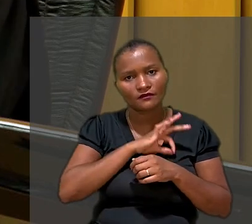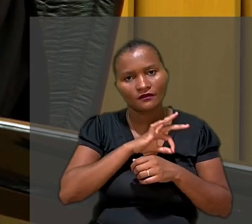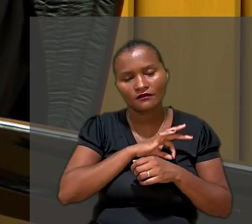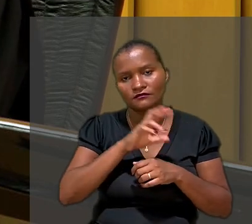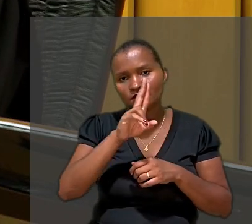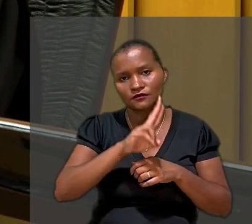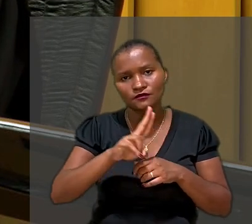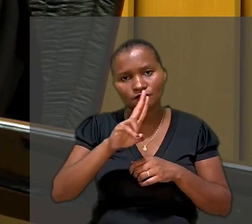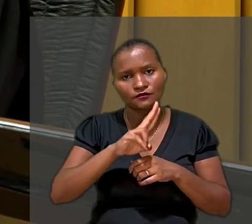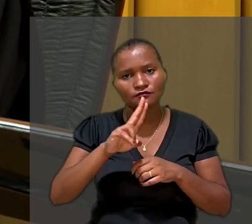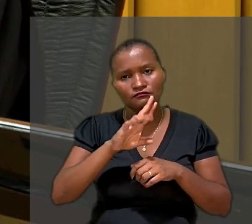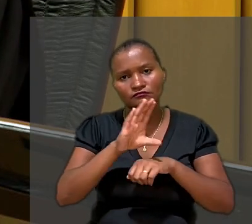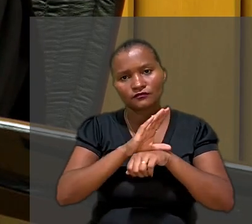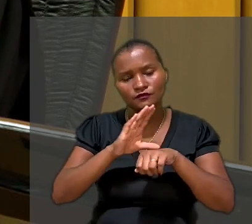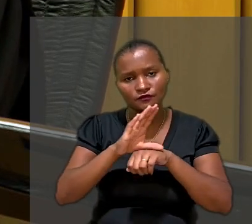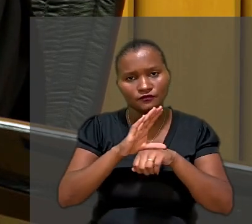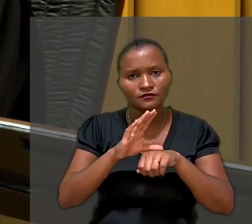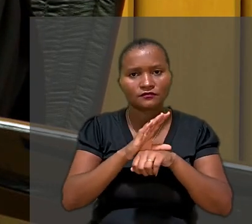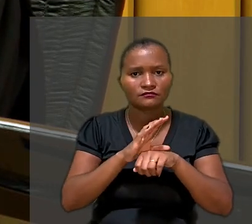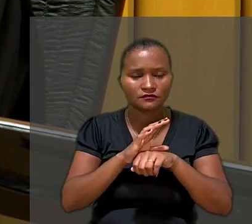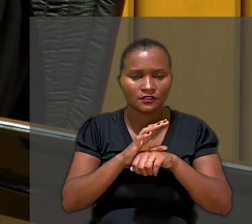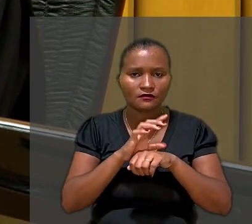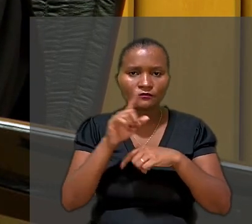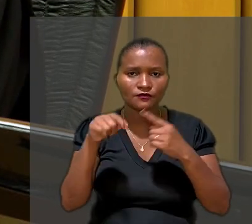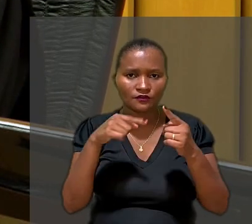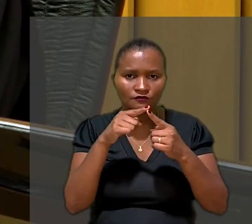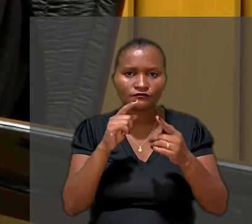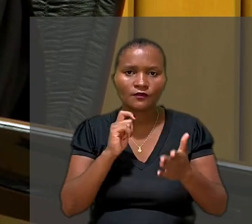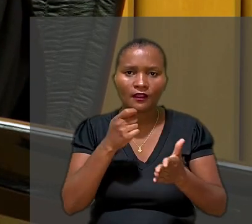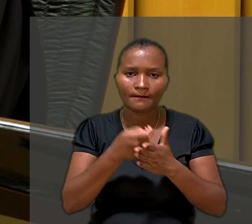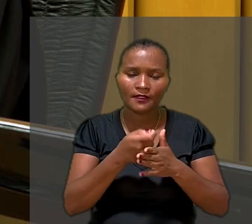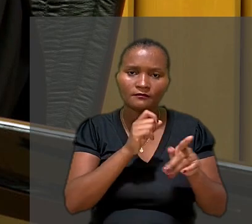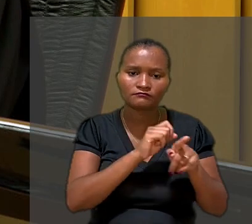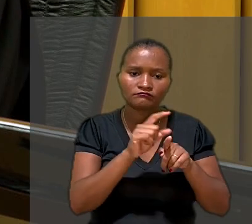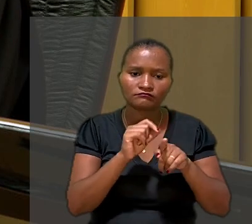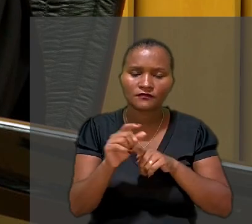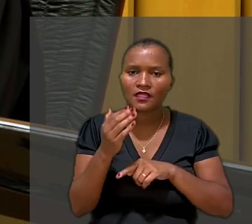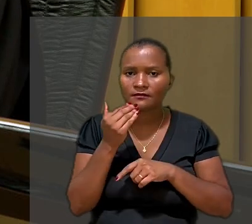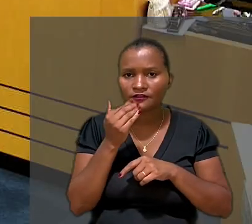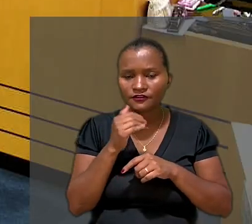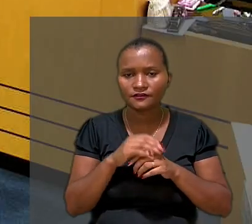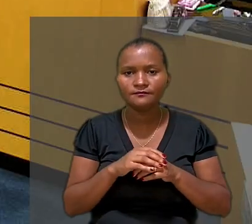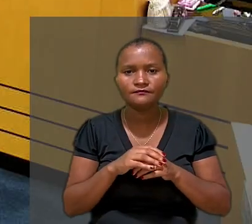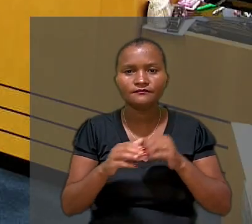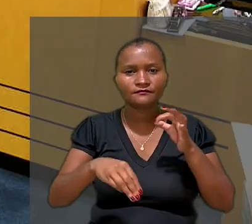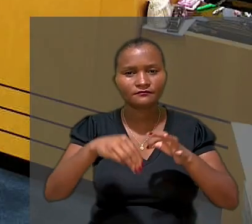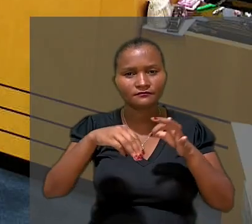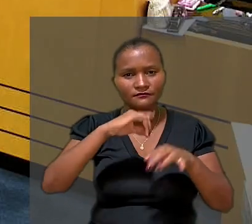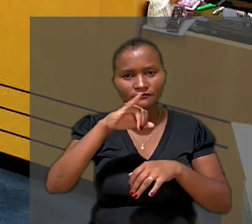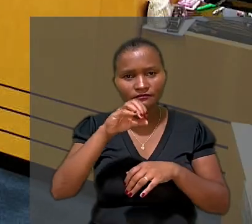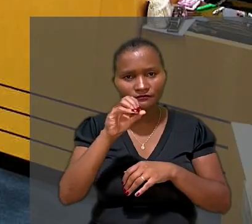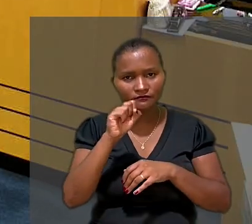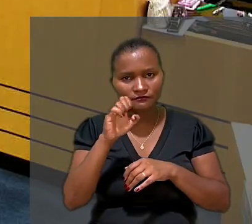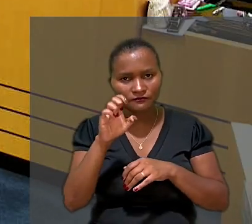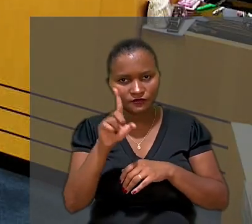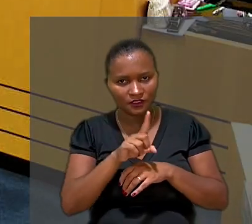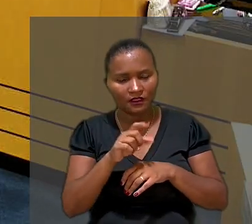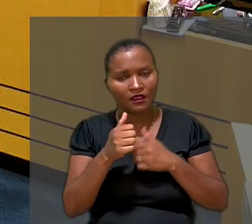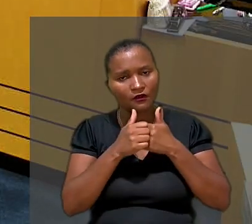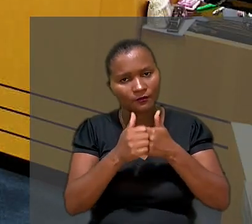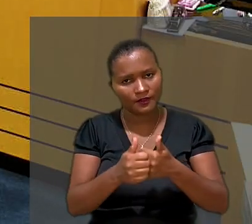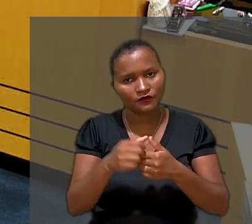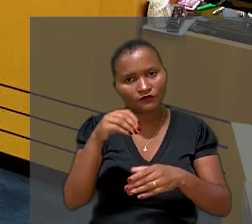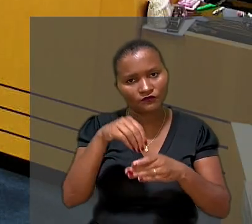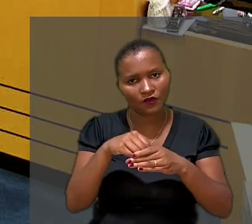vencimentos não se aplica aos casos em que a Constituição seja para fim de pagamento de prestação alimentícia. O ministro José Roberto Pimenta